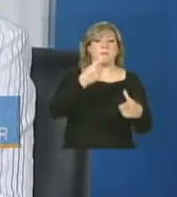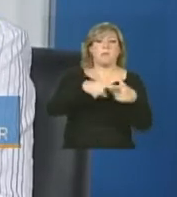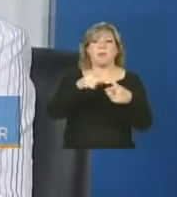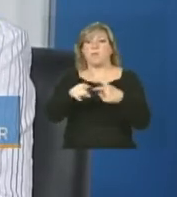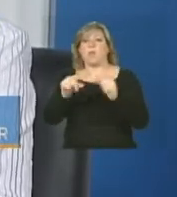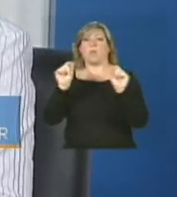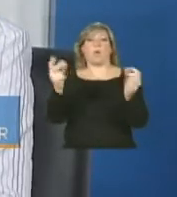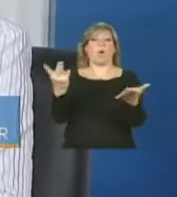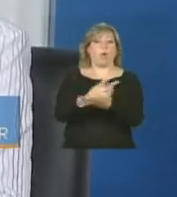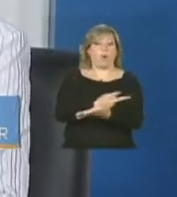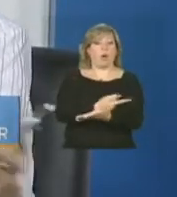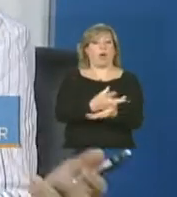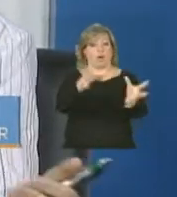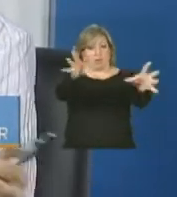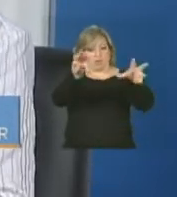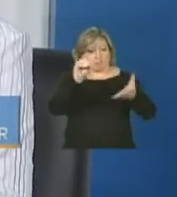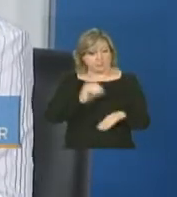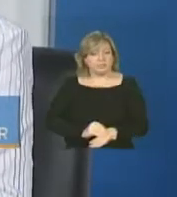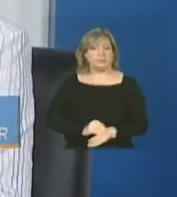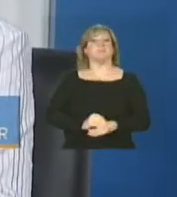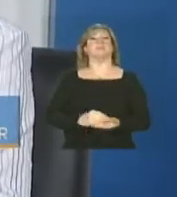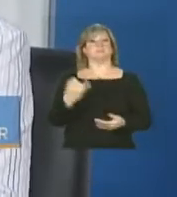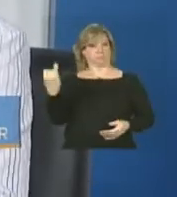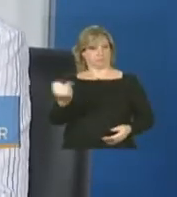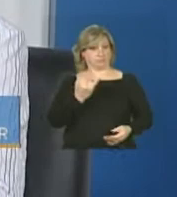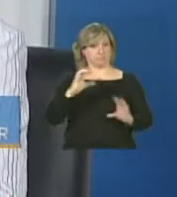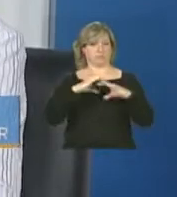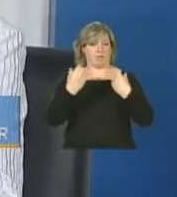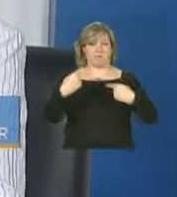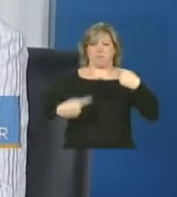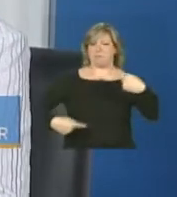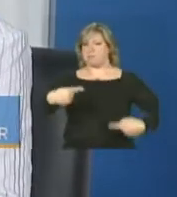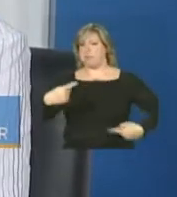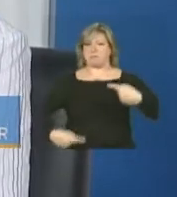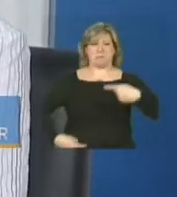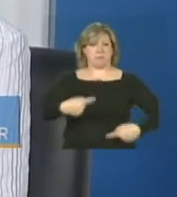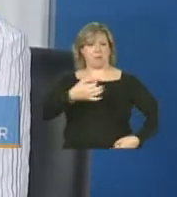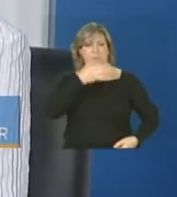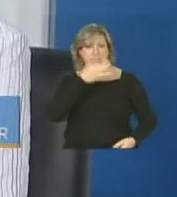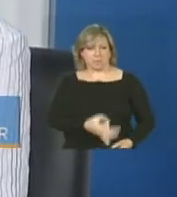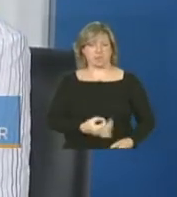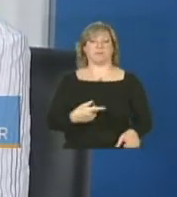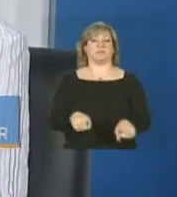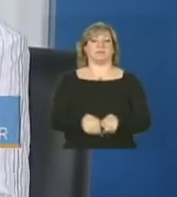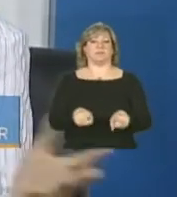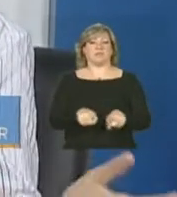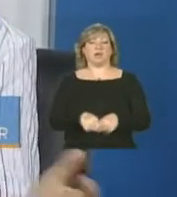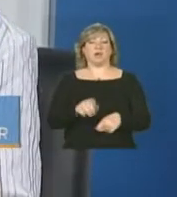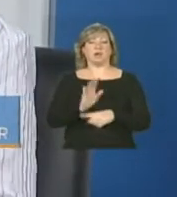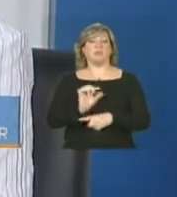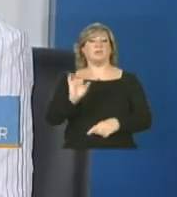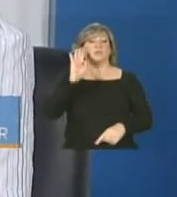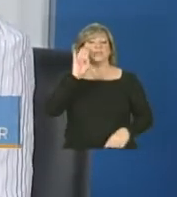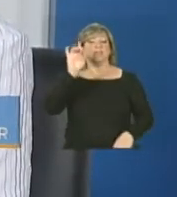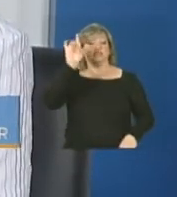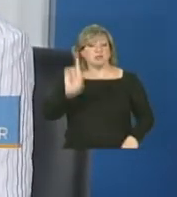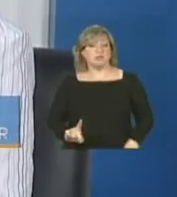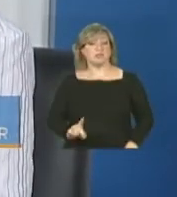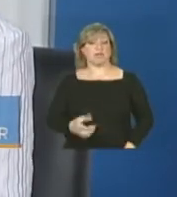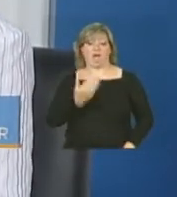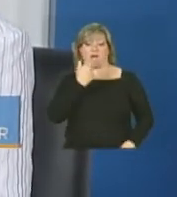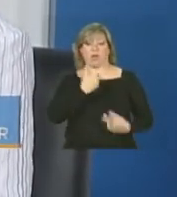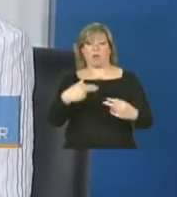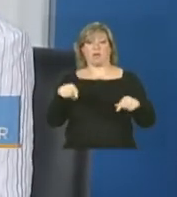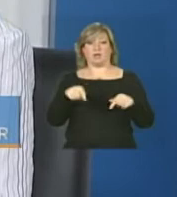que acontecem, que, por exemplo, fazem com que ou seja de fato efetivado o direito humano à alimentação ou não seja efetivado